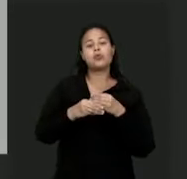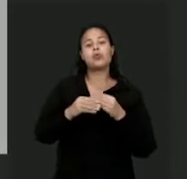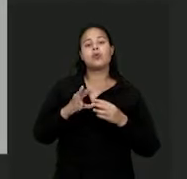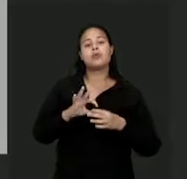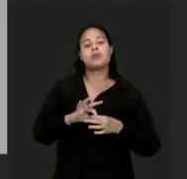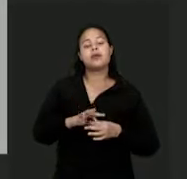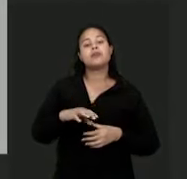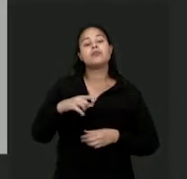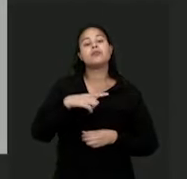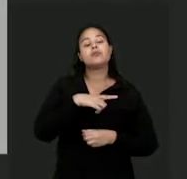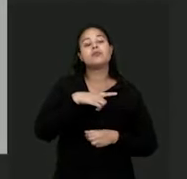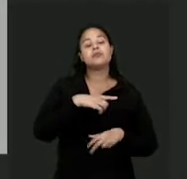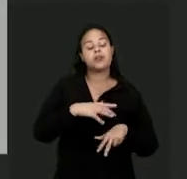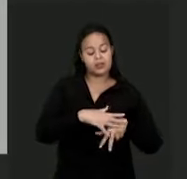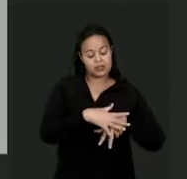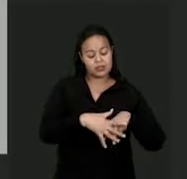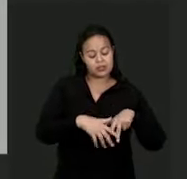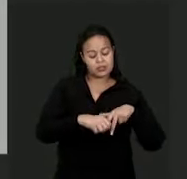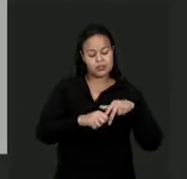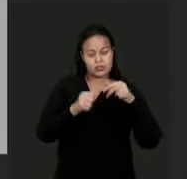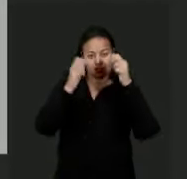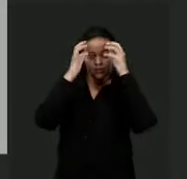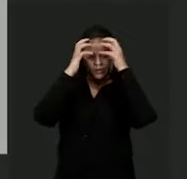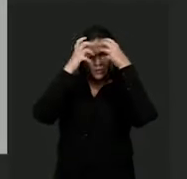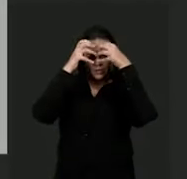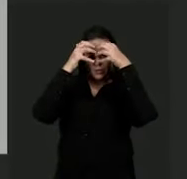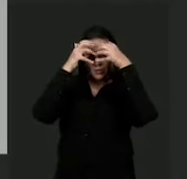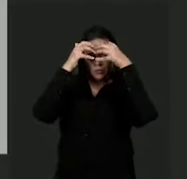do sistema nervoso central.